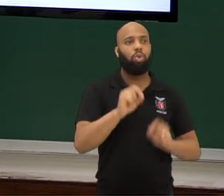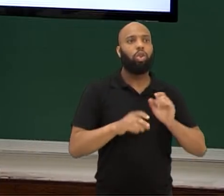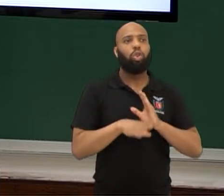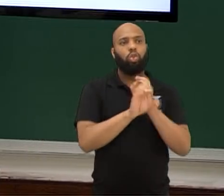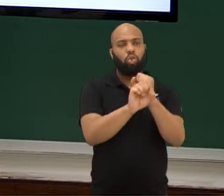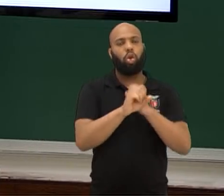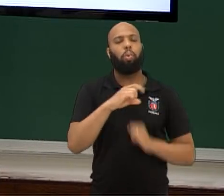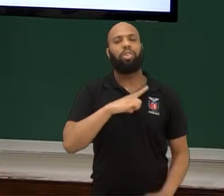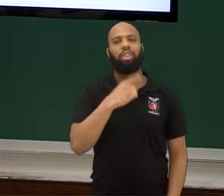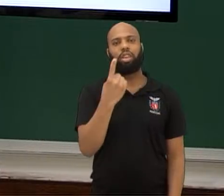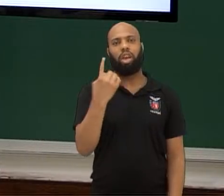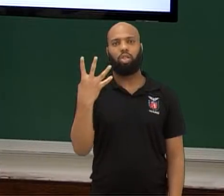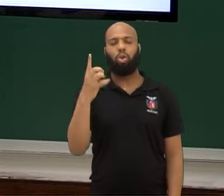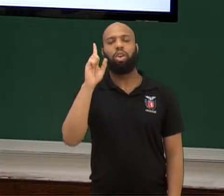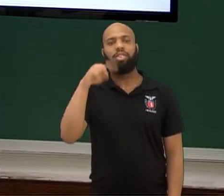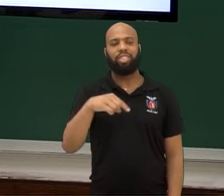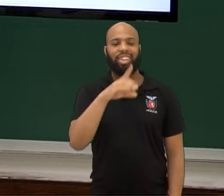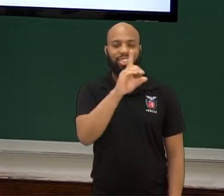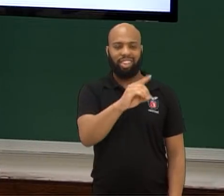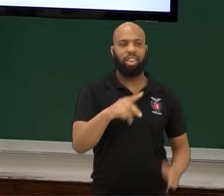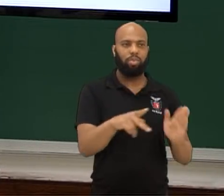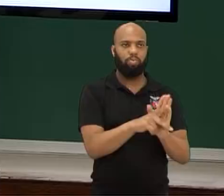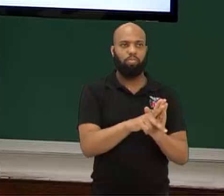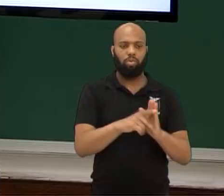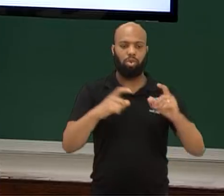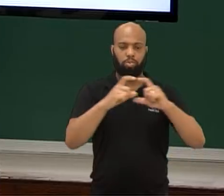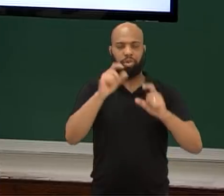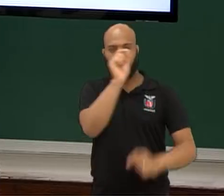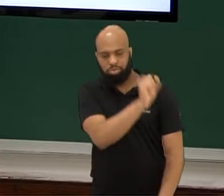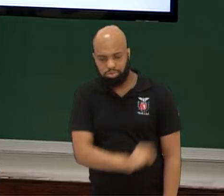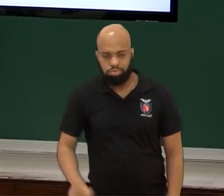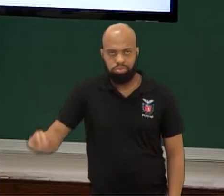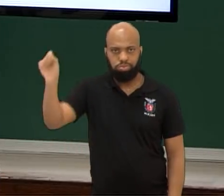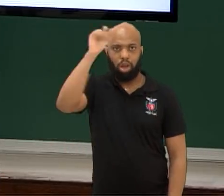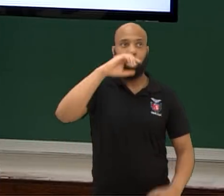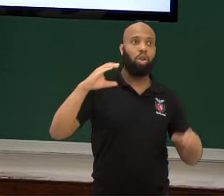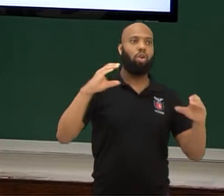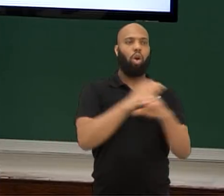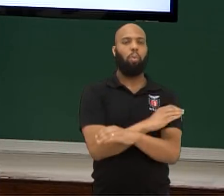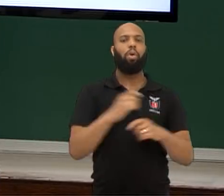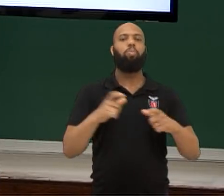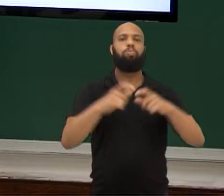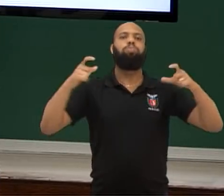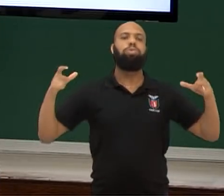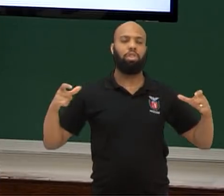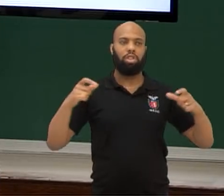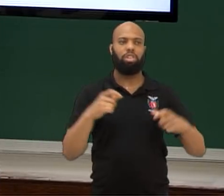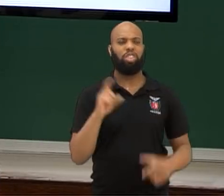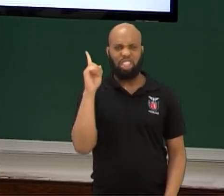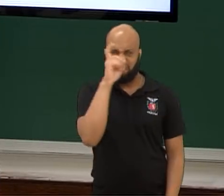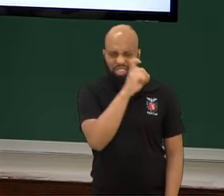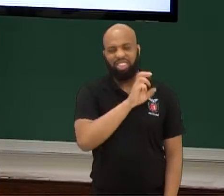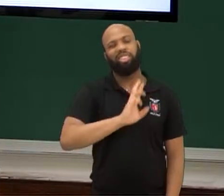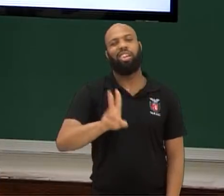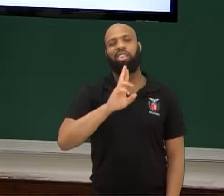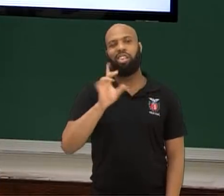seja, nós temos o diâmetro da circunferência maior, né? Nem foi tão difícil assim. Agora é só a